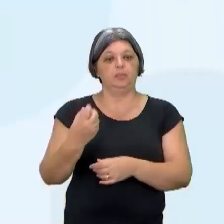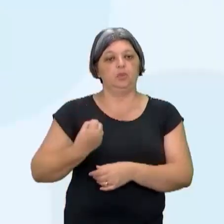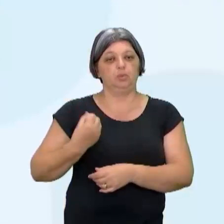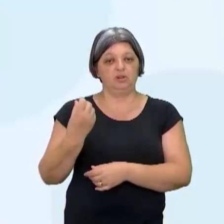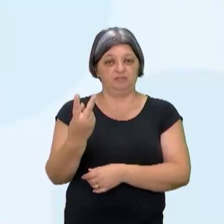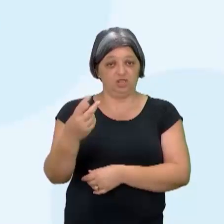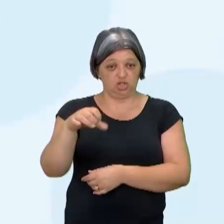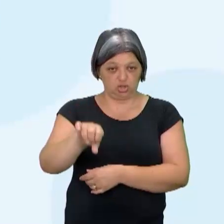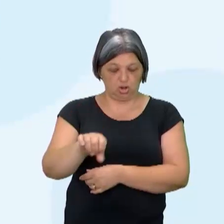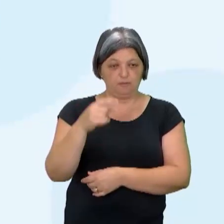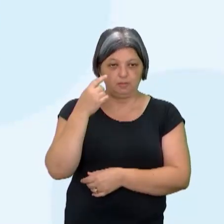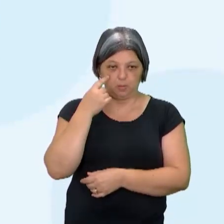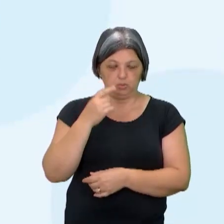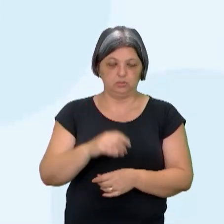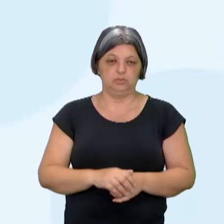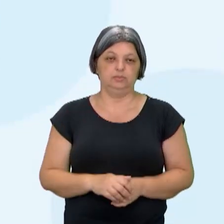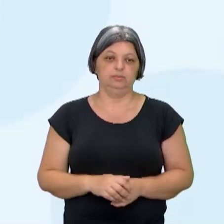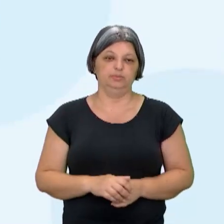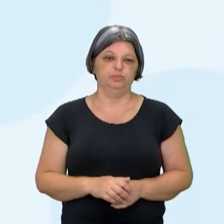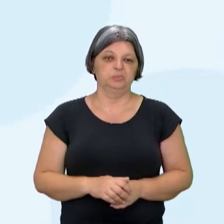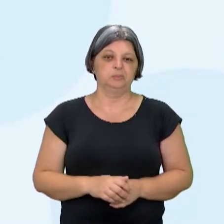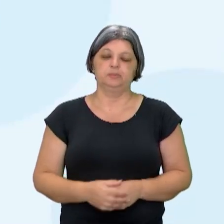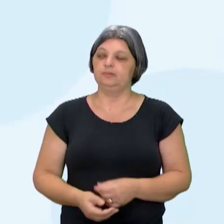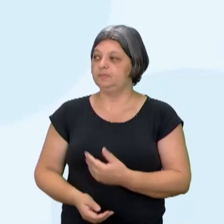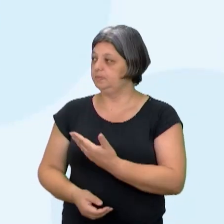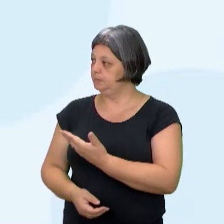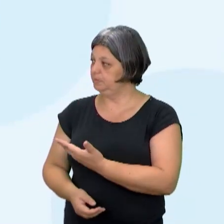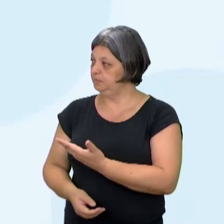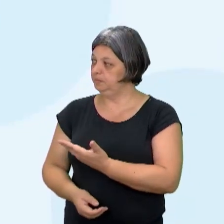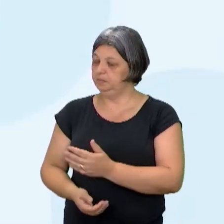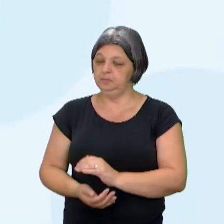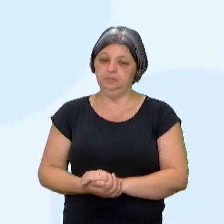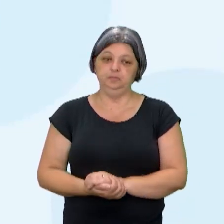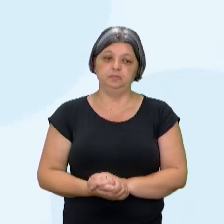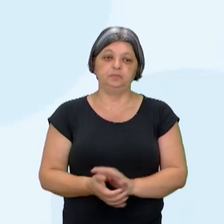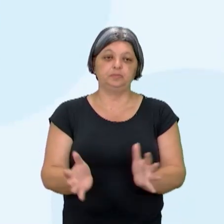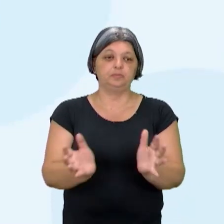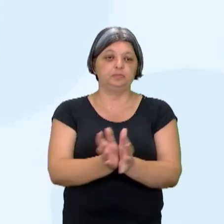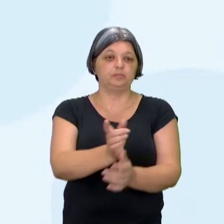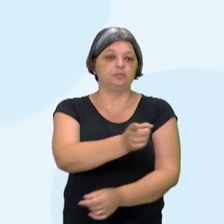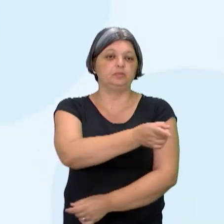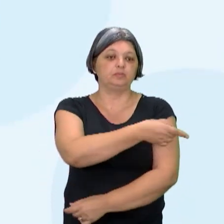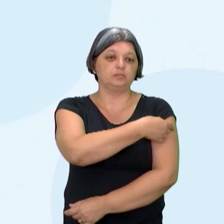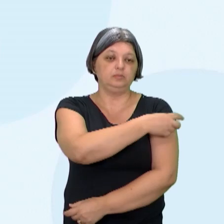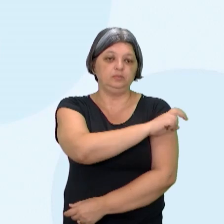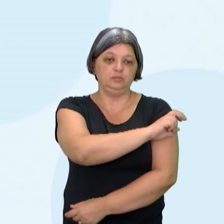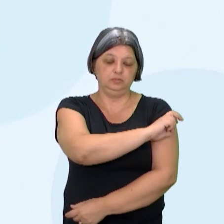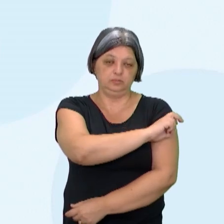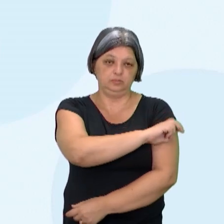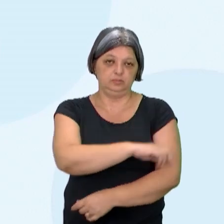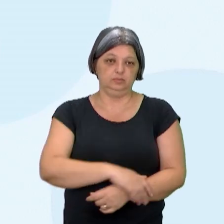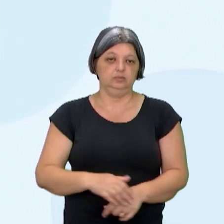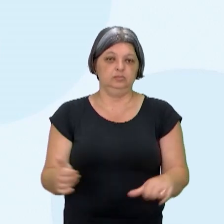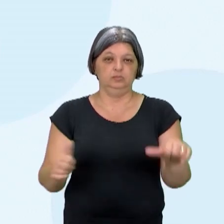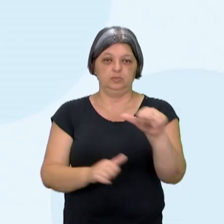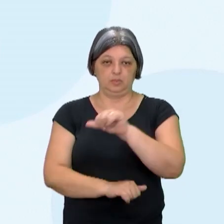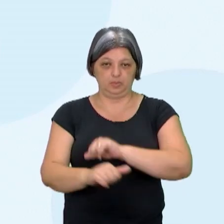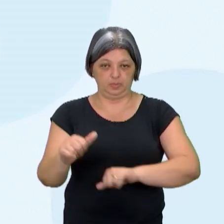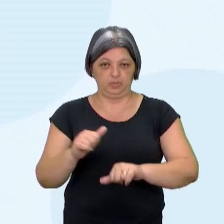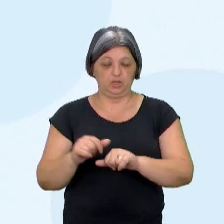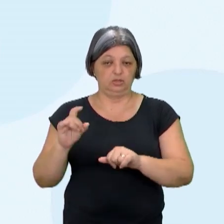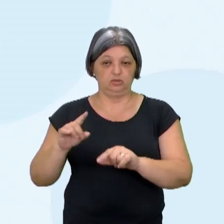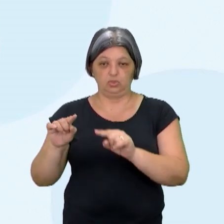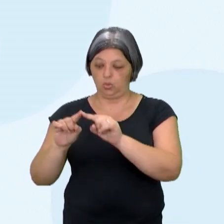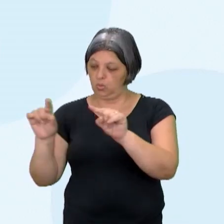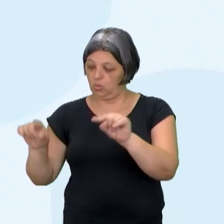vocês. No caso dos anos iniciais, o que muda isso é o quadradinho